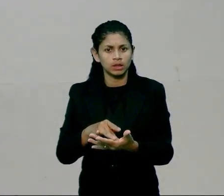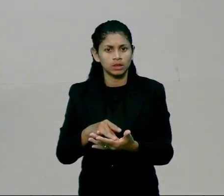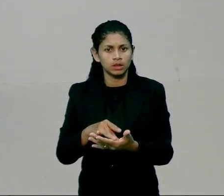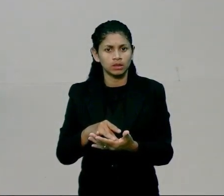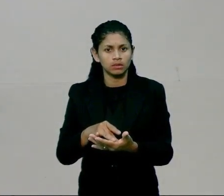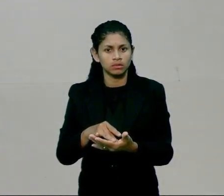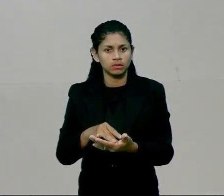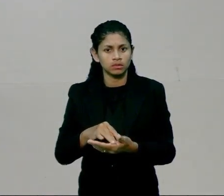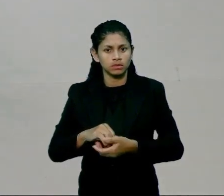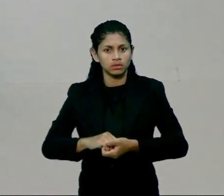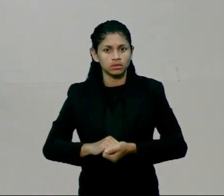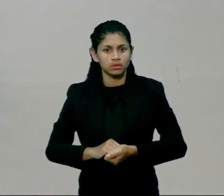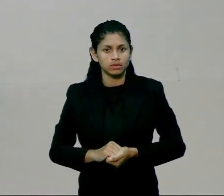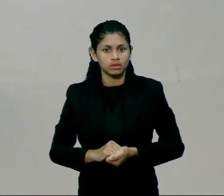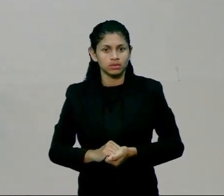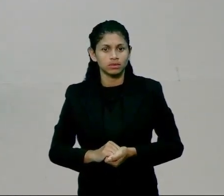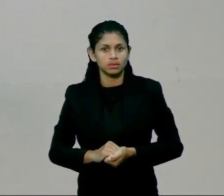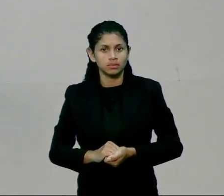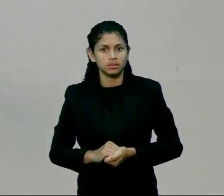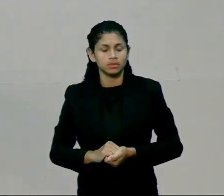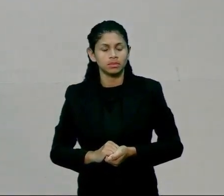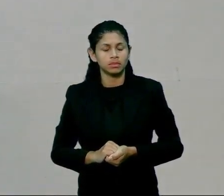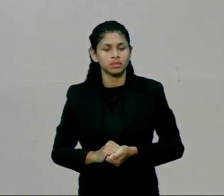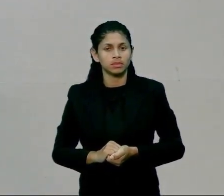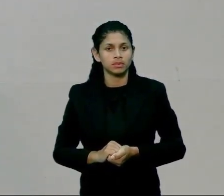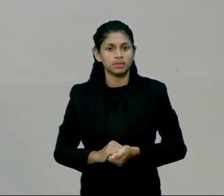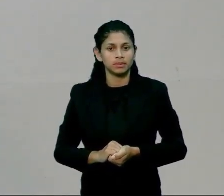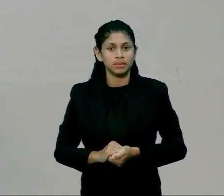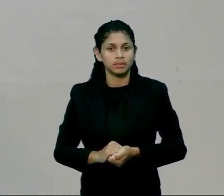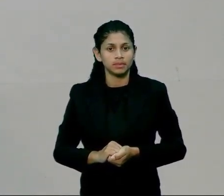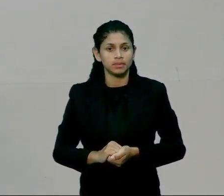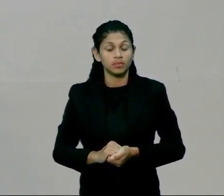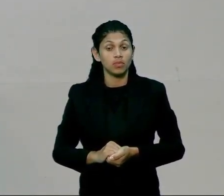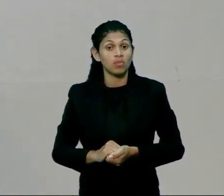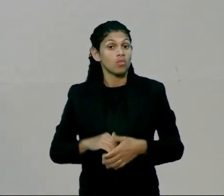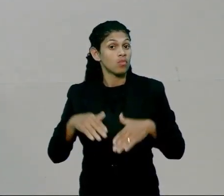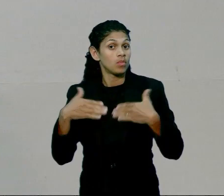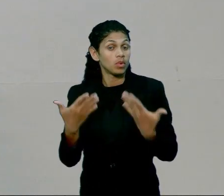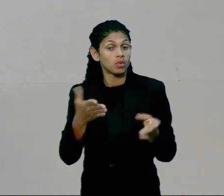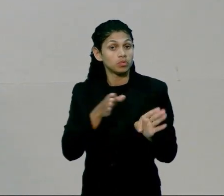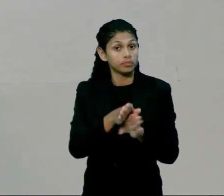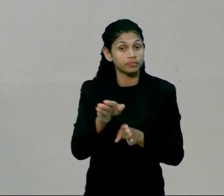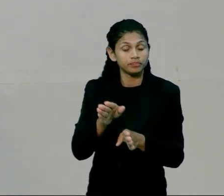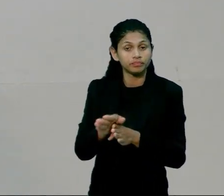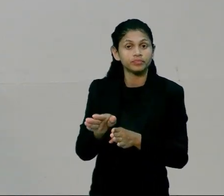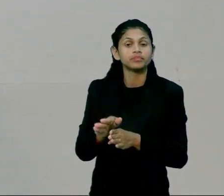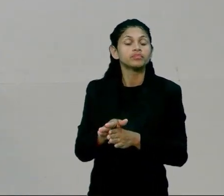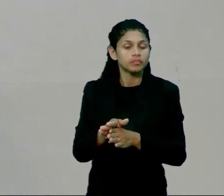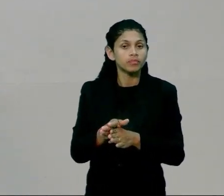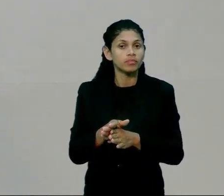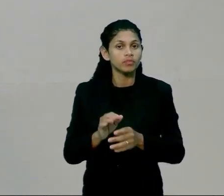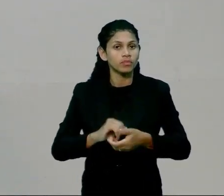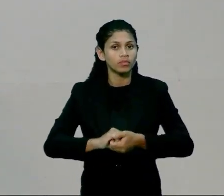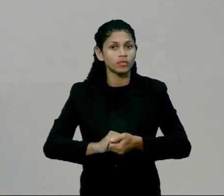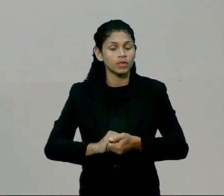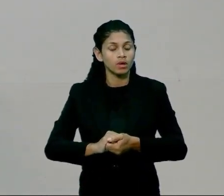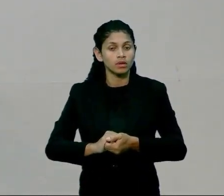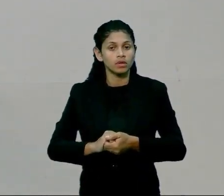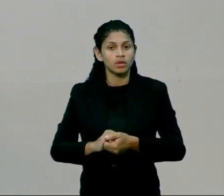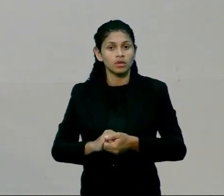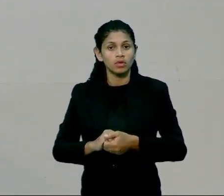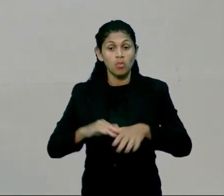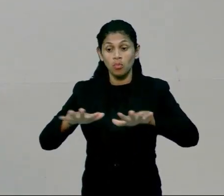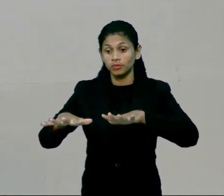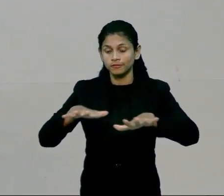existe, desculpa. Ai, gente, pode acreditar em Papai Noel, tá tudo bem. Qual é o direcionamento? Funcionamento do corpo. A gente começa a correr,